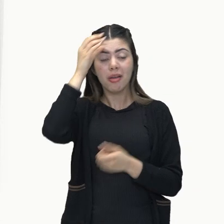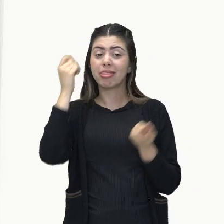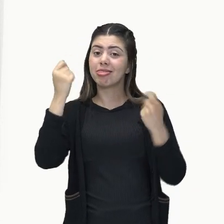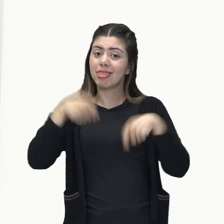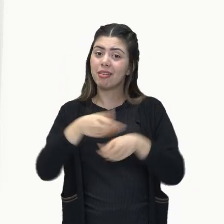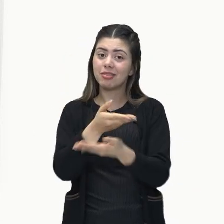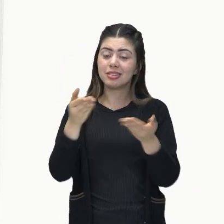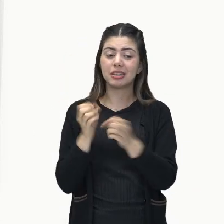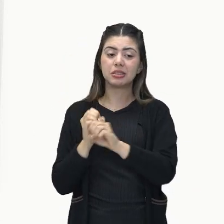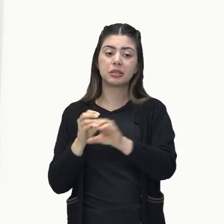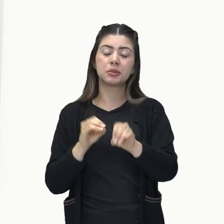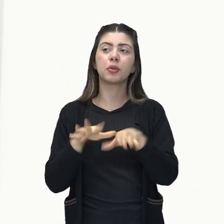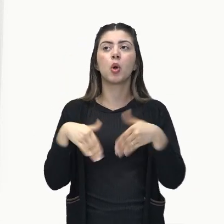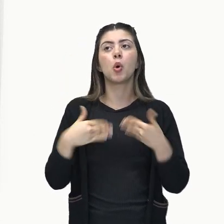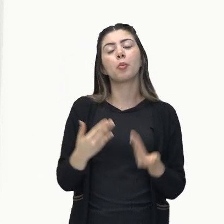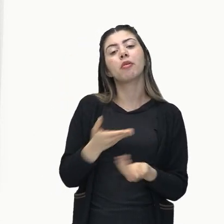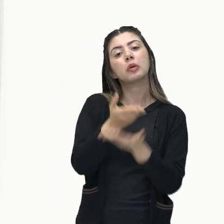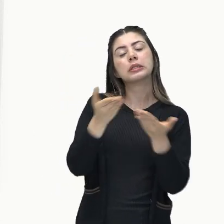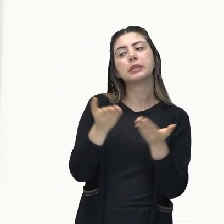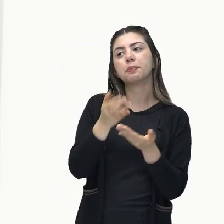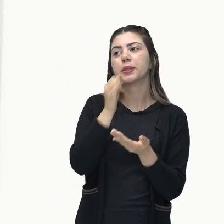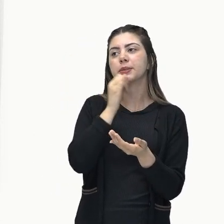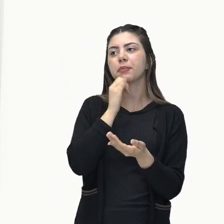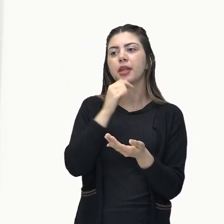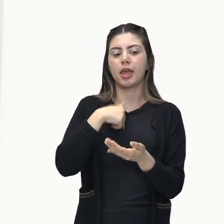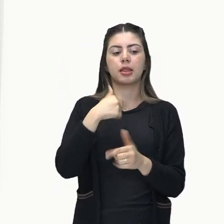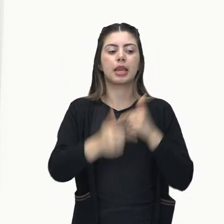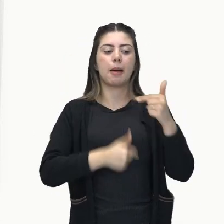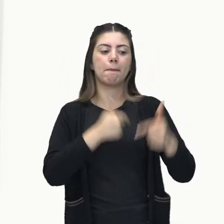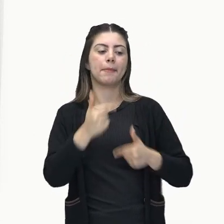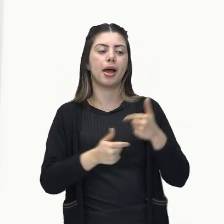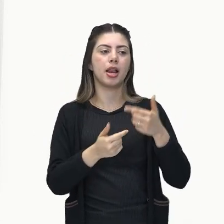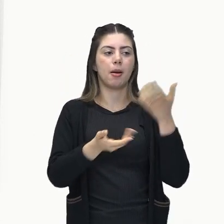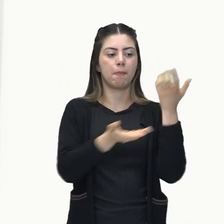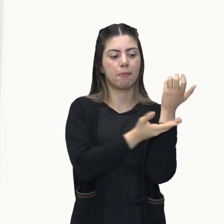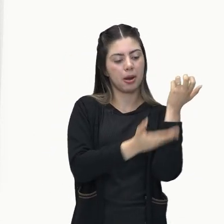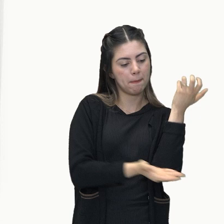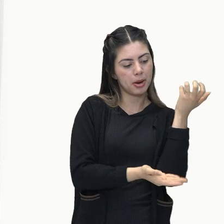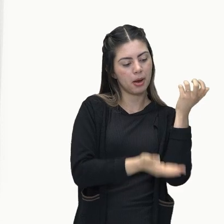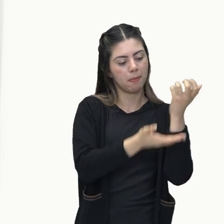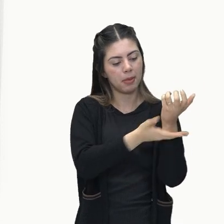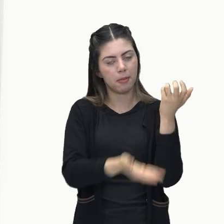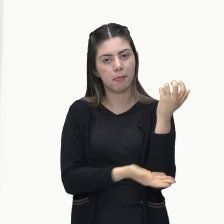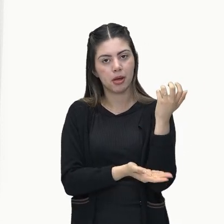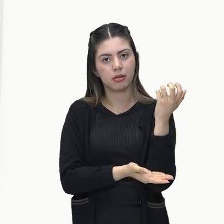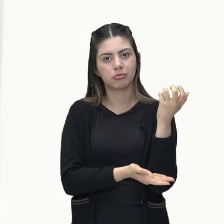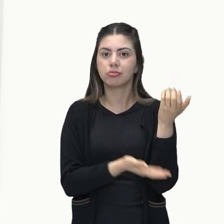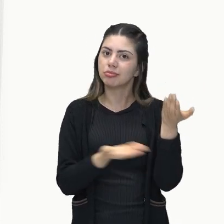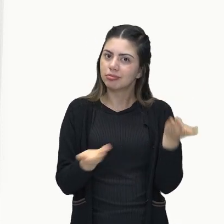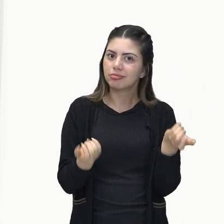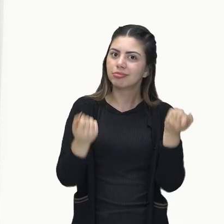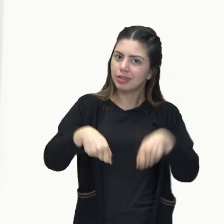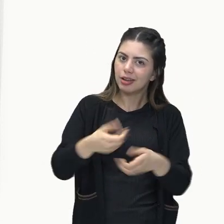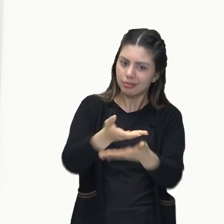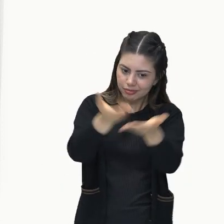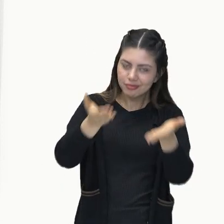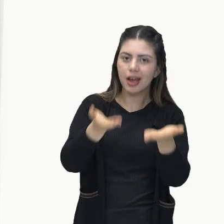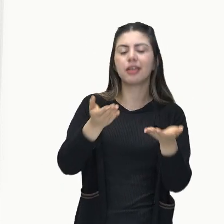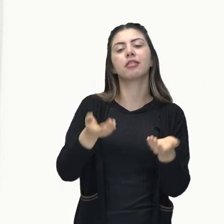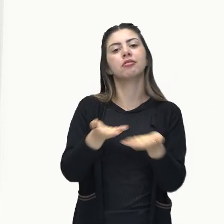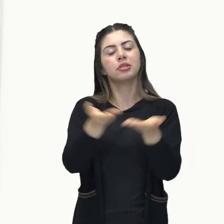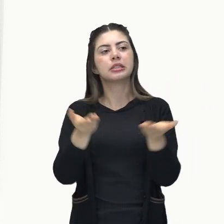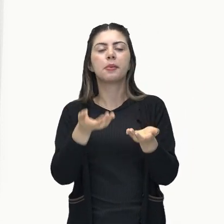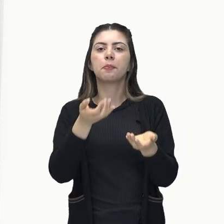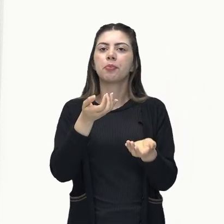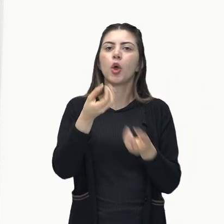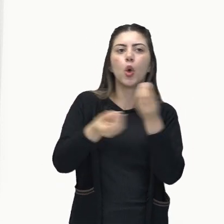eu trabalho cortando madeira. Você pode fazer um podcast sobre as técnicas, sobre os materiais de proteção, sobre o dia a